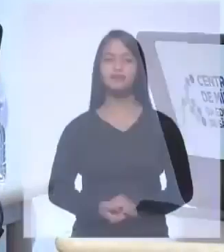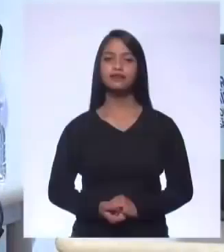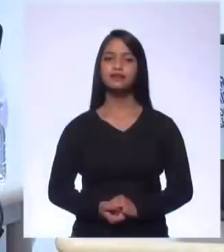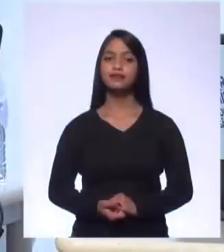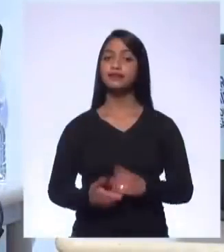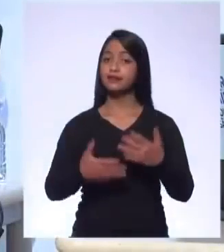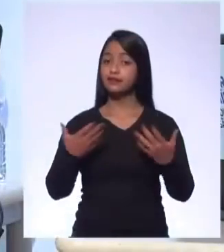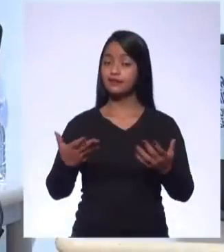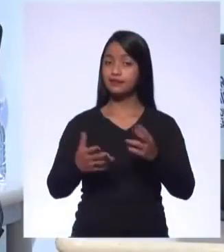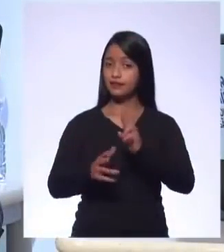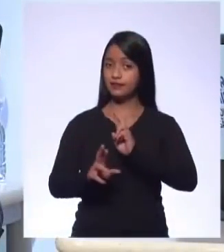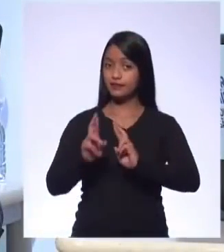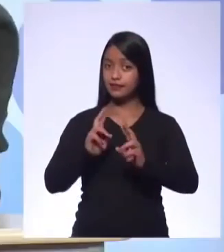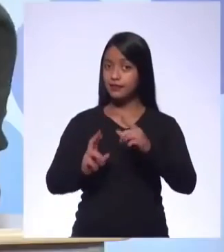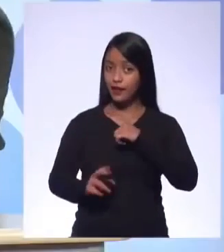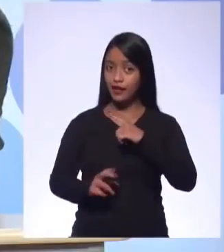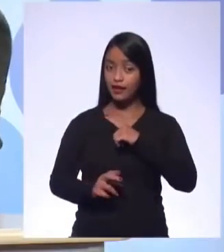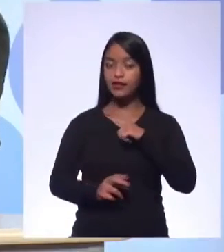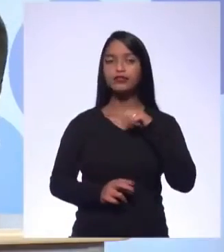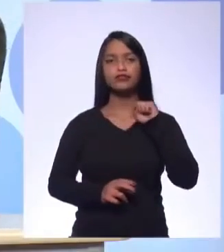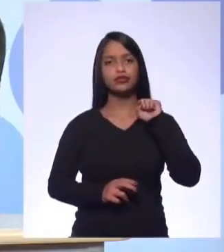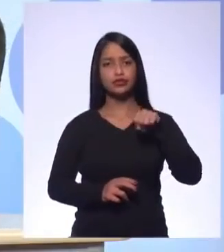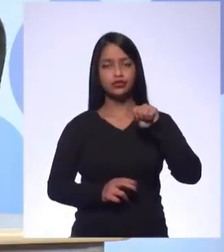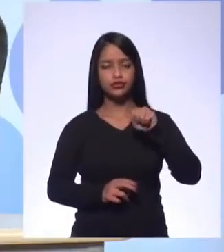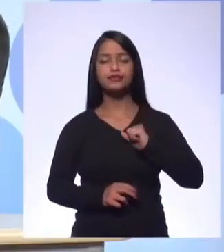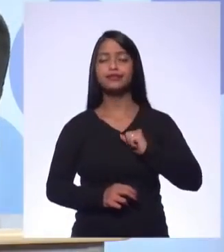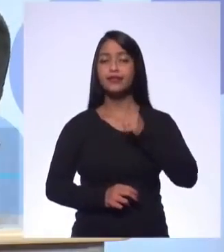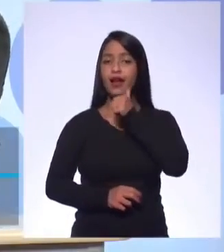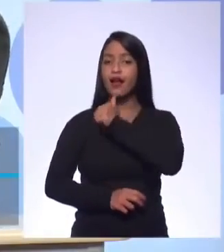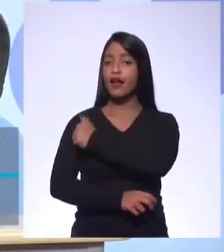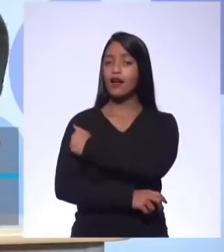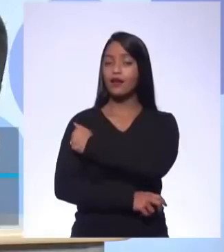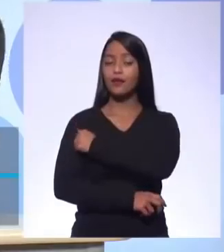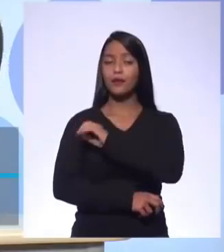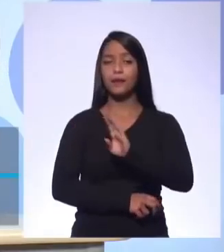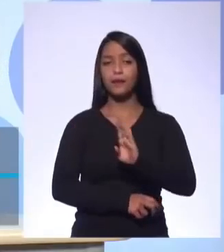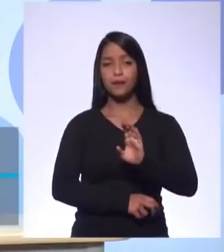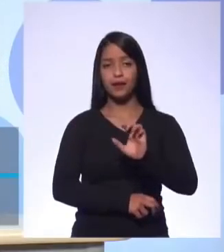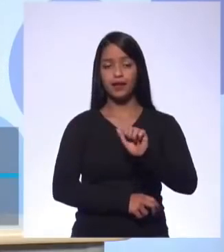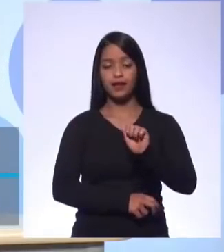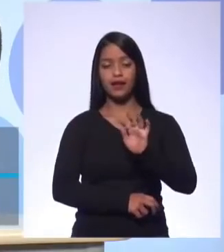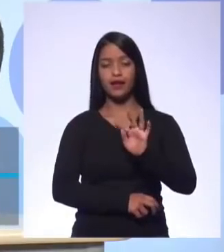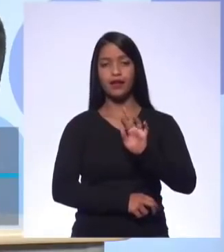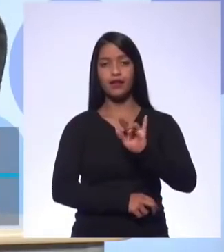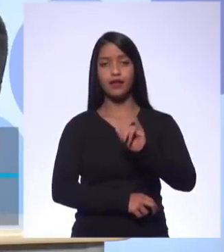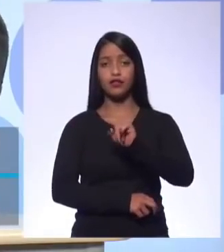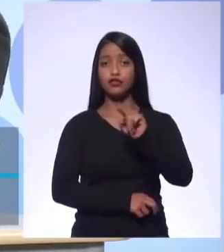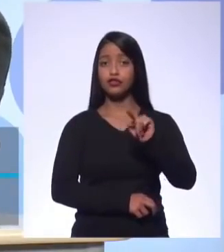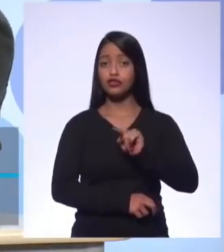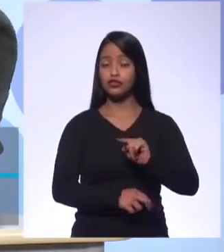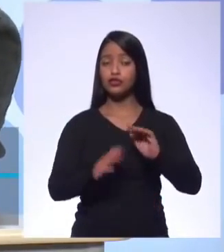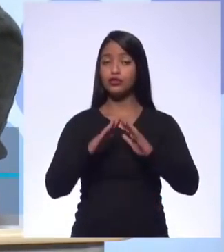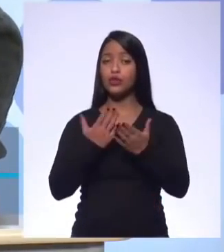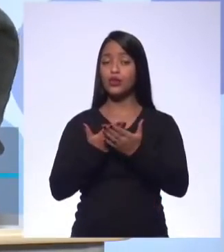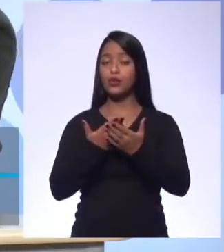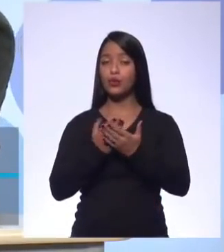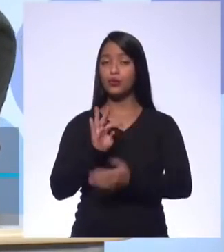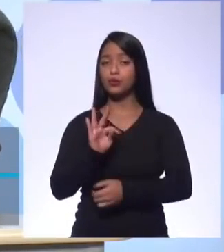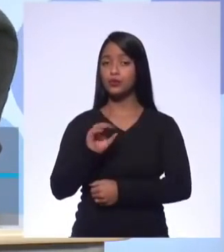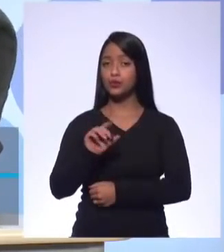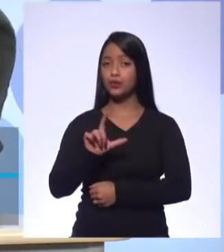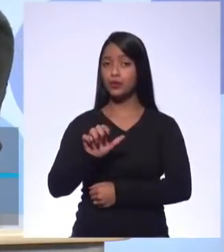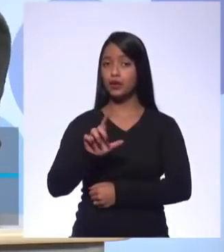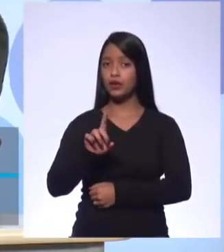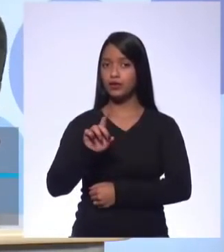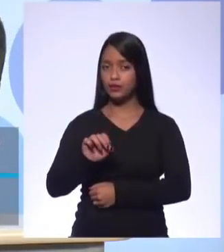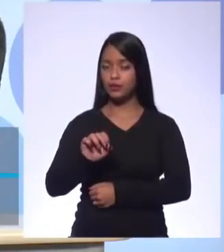Temos respostas? Temos sim. Aluna Beatriz, da escola Toledo Barbosa. Professora Opa, conheço, hein? Patrícia. Colocou